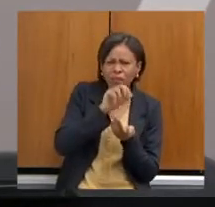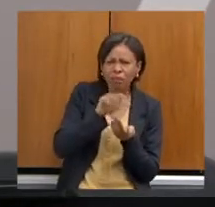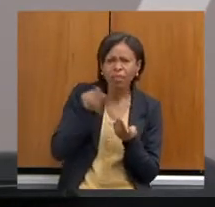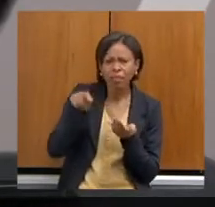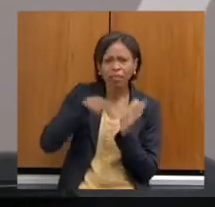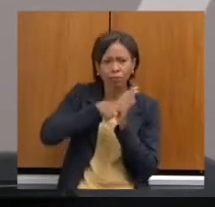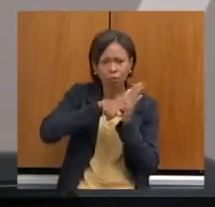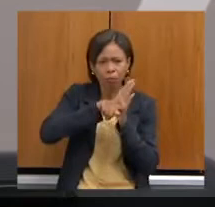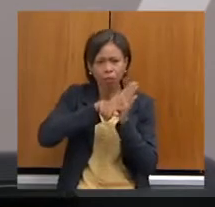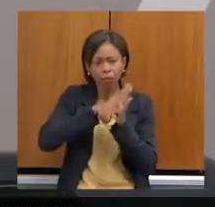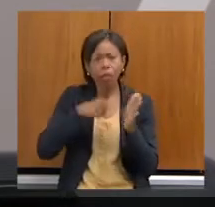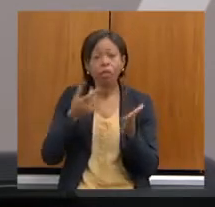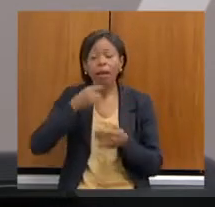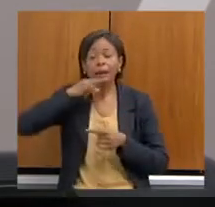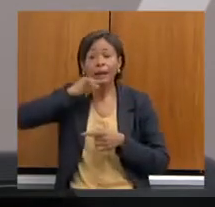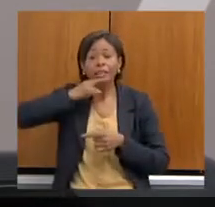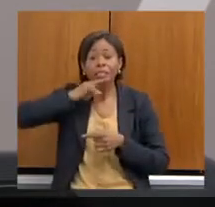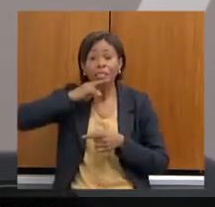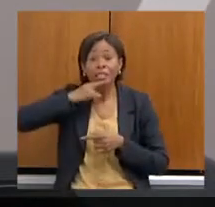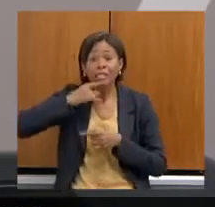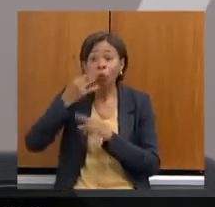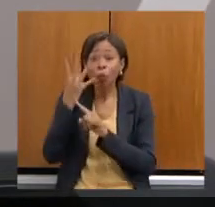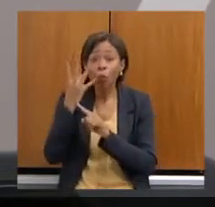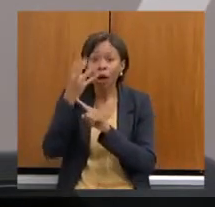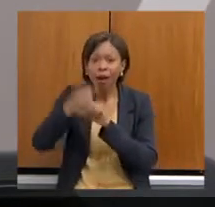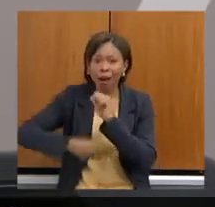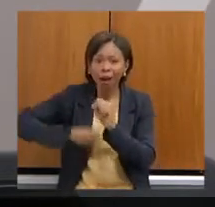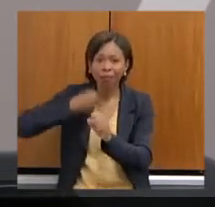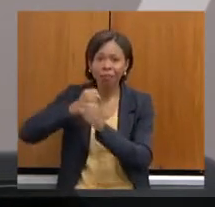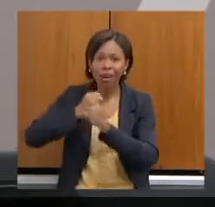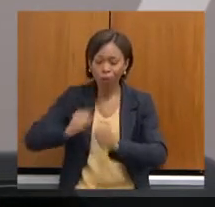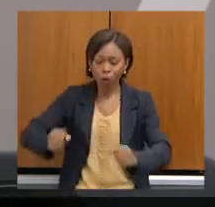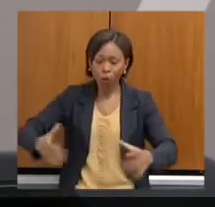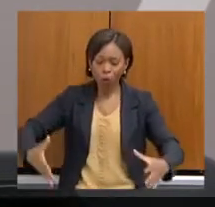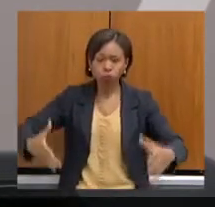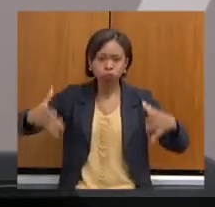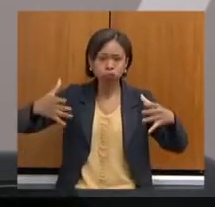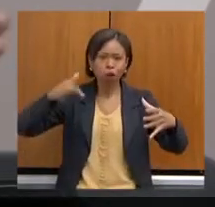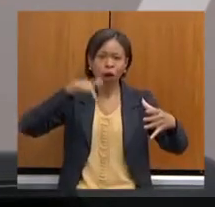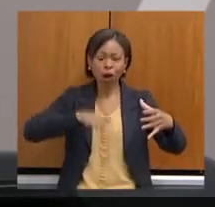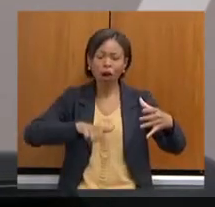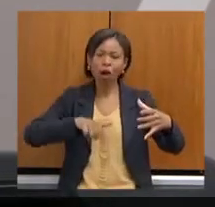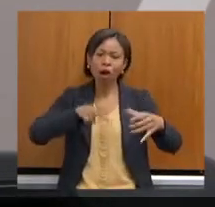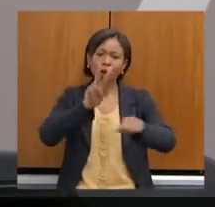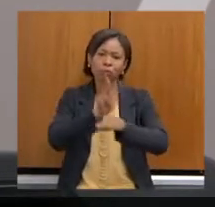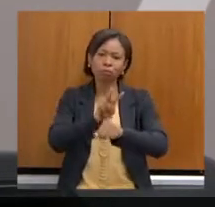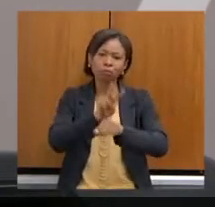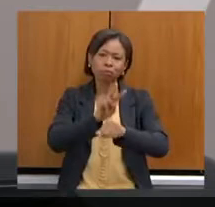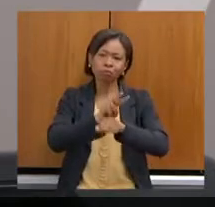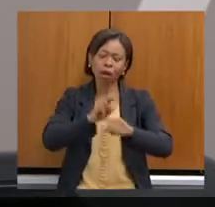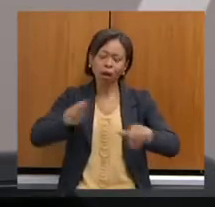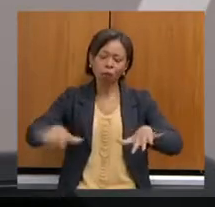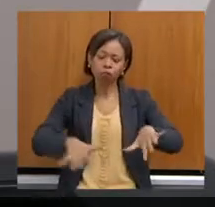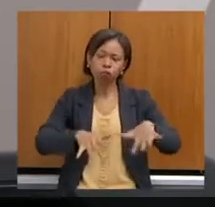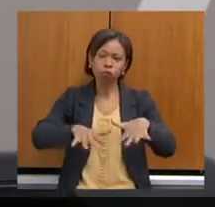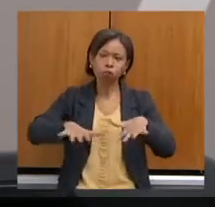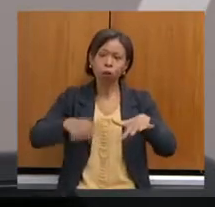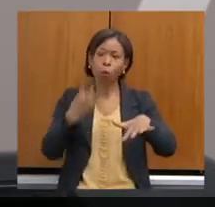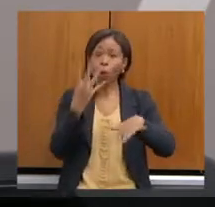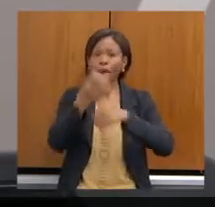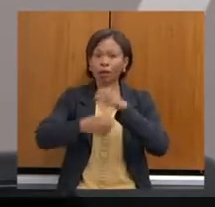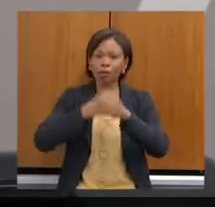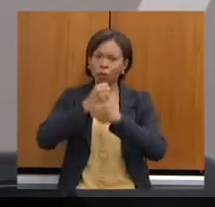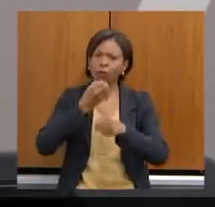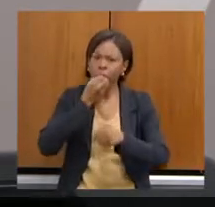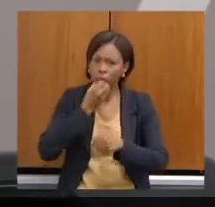mais de 4 anos do Tonel e é bom que ela fique que agrega valor na região né ela produz a mais